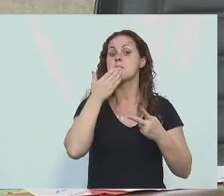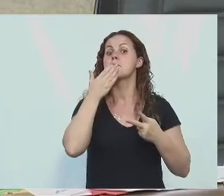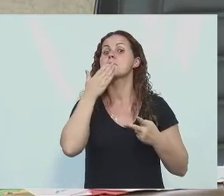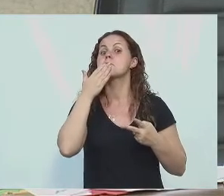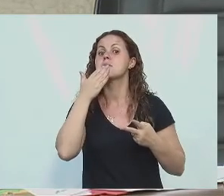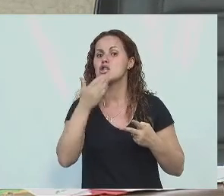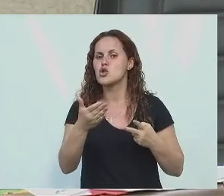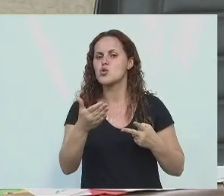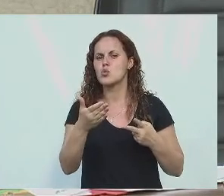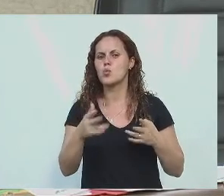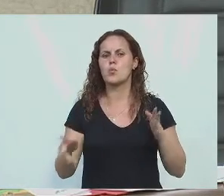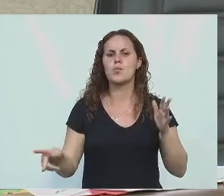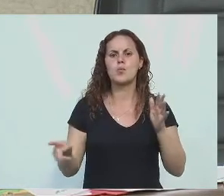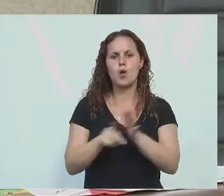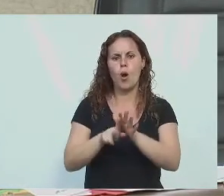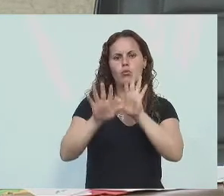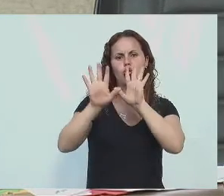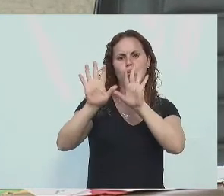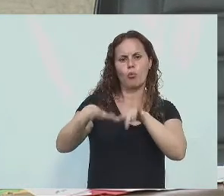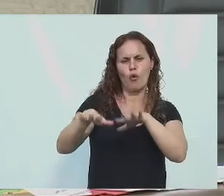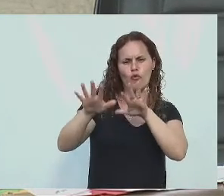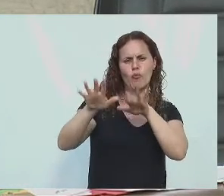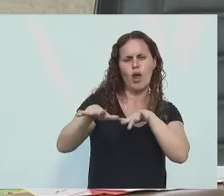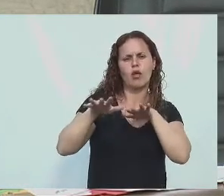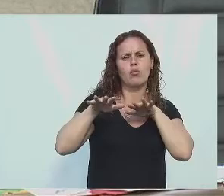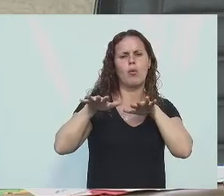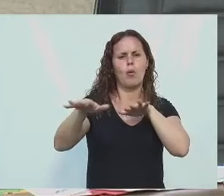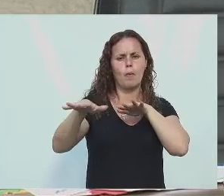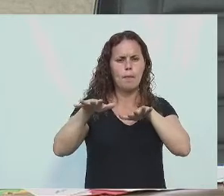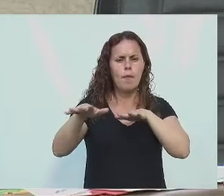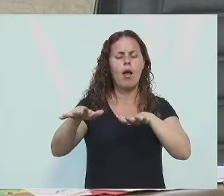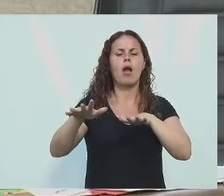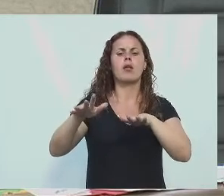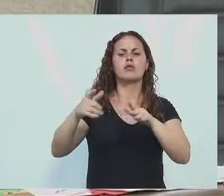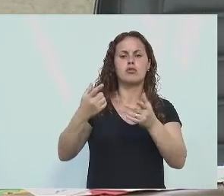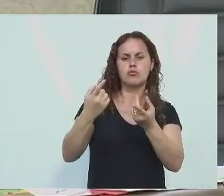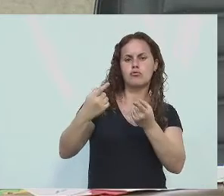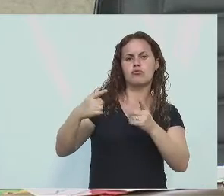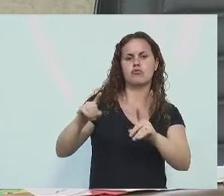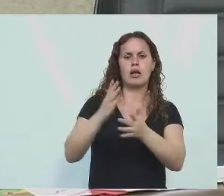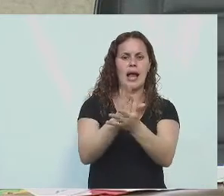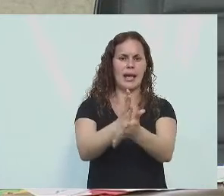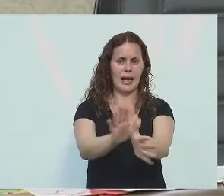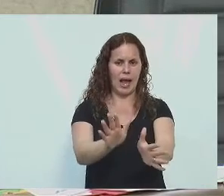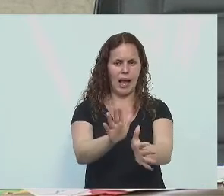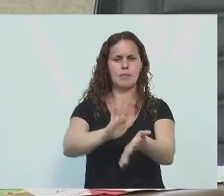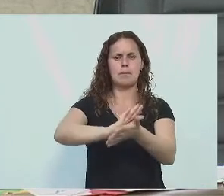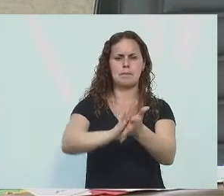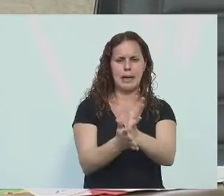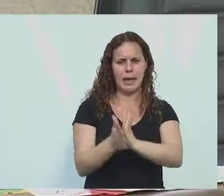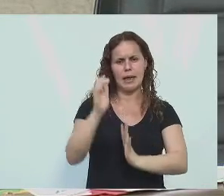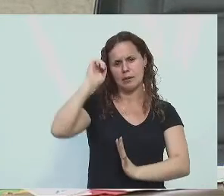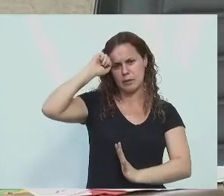pedido dos movimentos de combate ao racismo e de promoção à igualdade